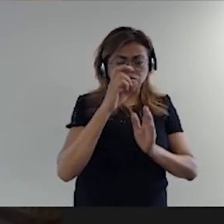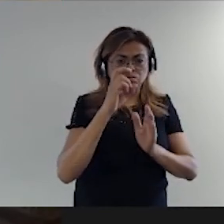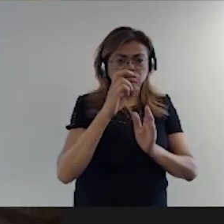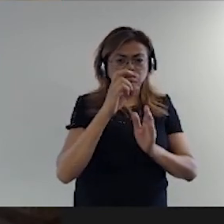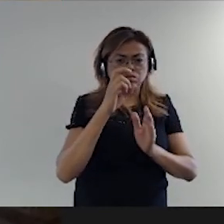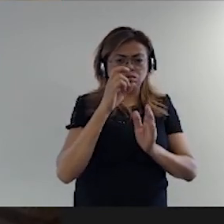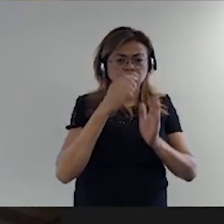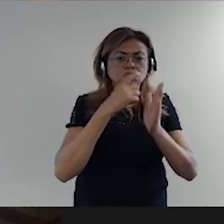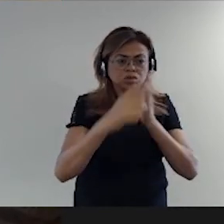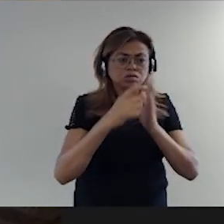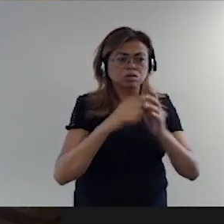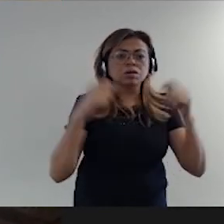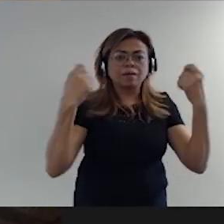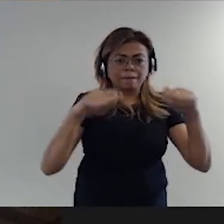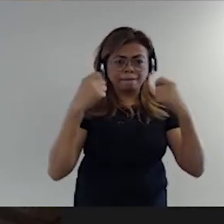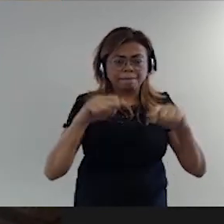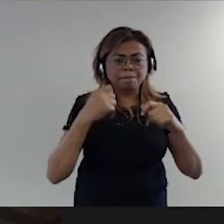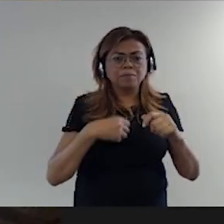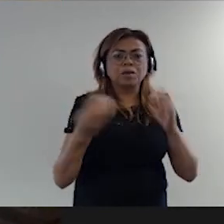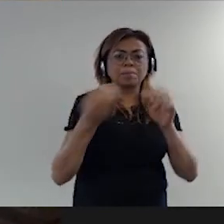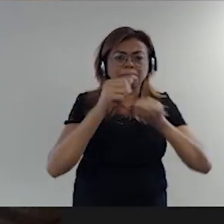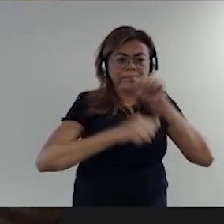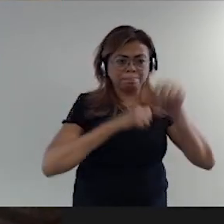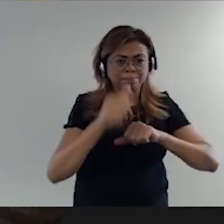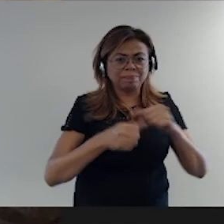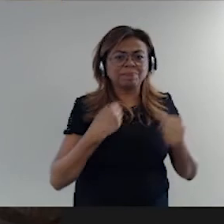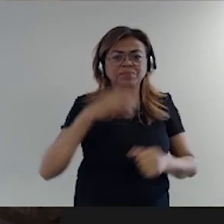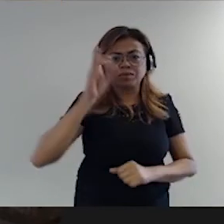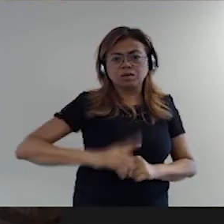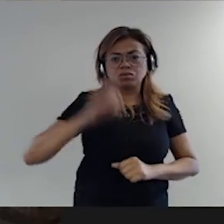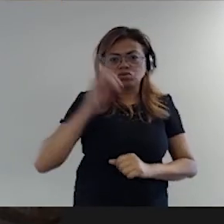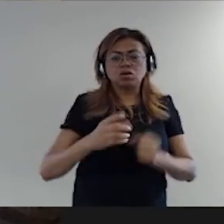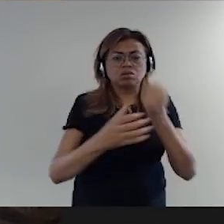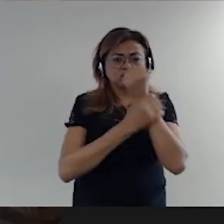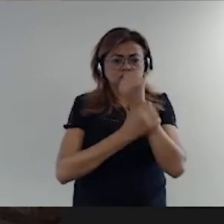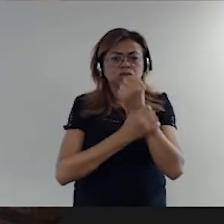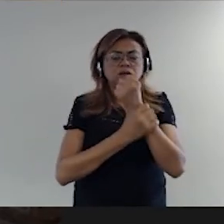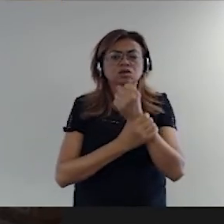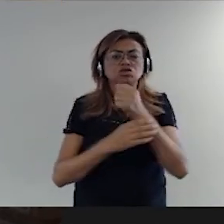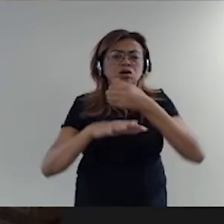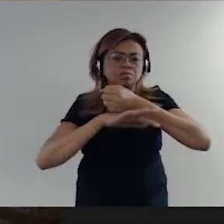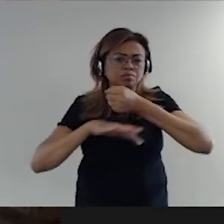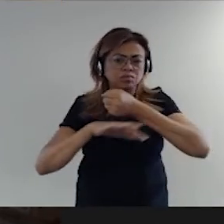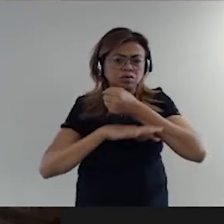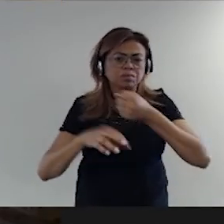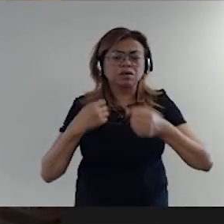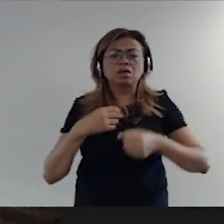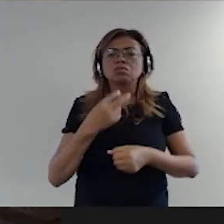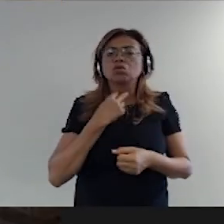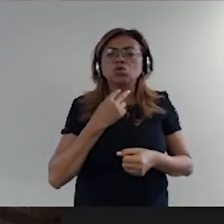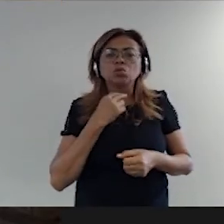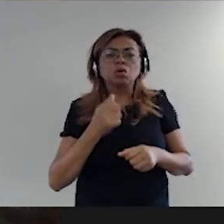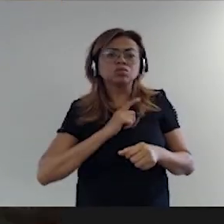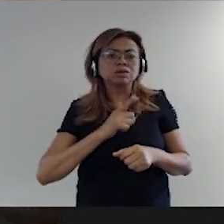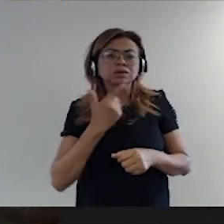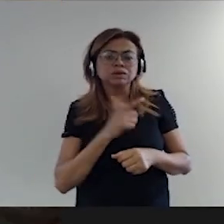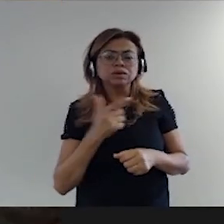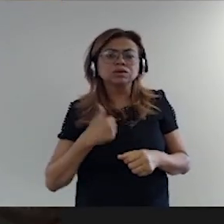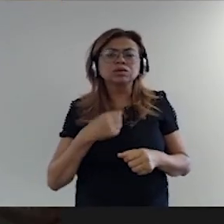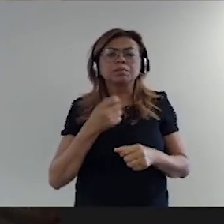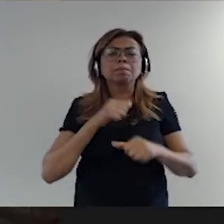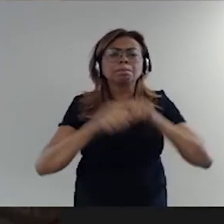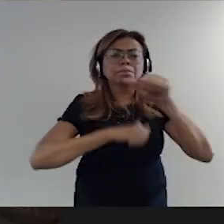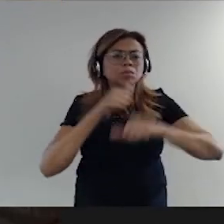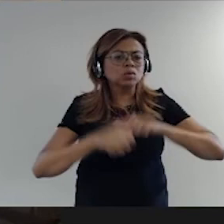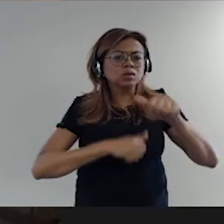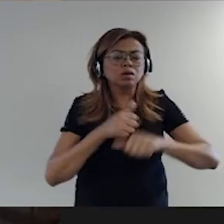incisos precisam ser intocáveis. Neles estão os direitos e garantias fundamentais. Não pode haver nenhuma mudança restritiva no